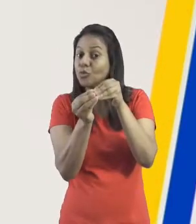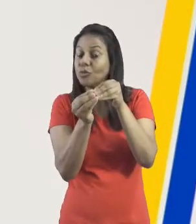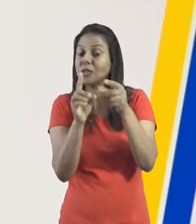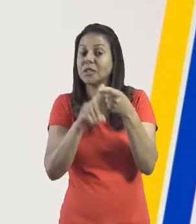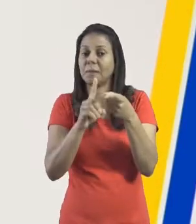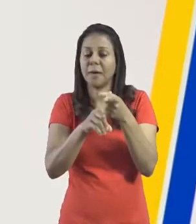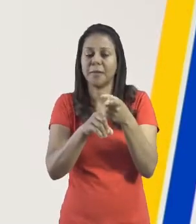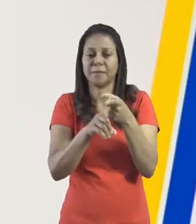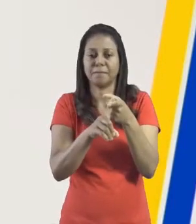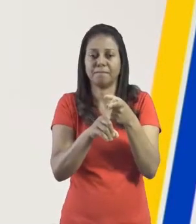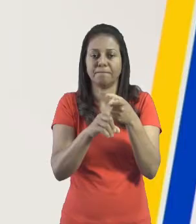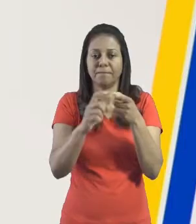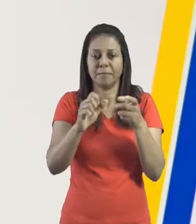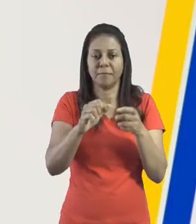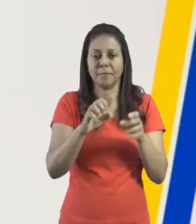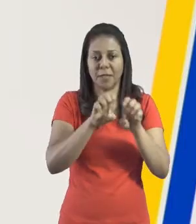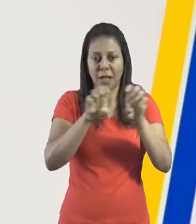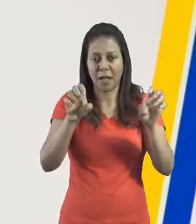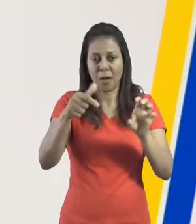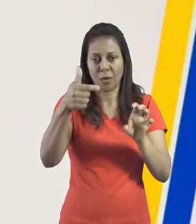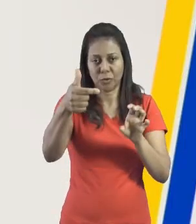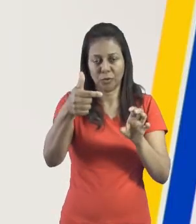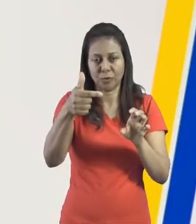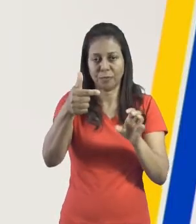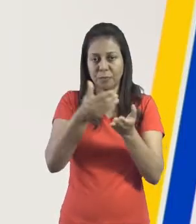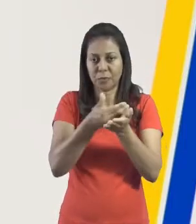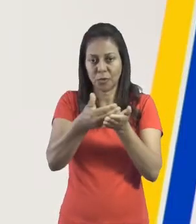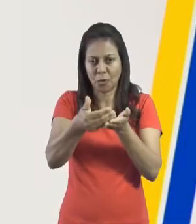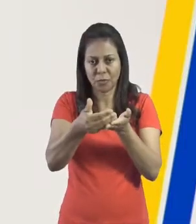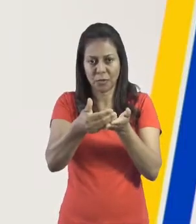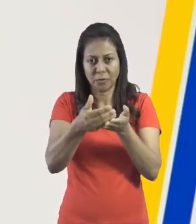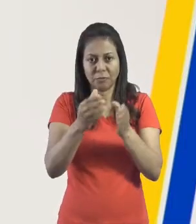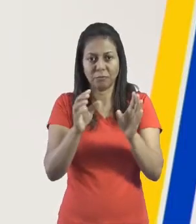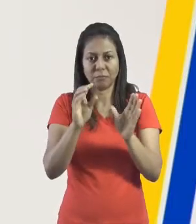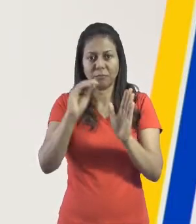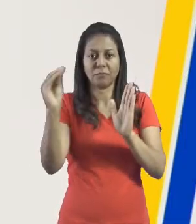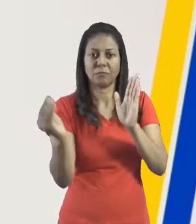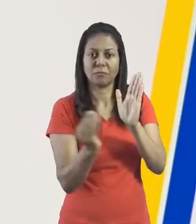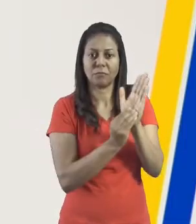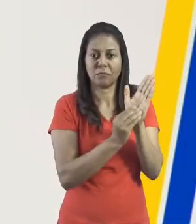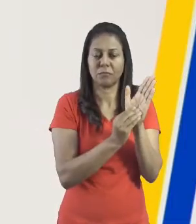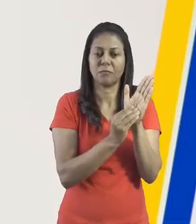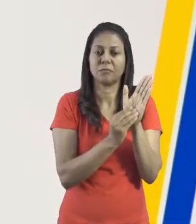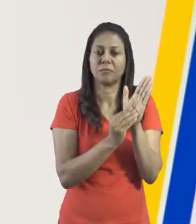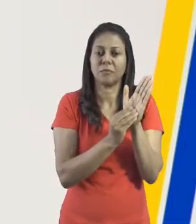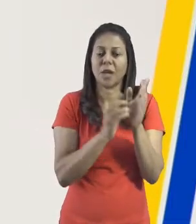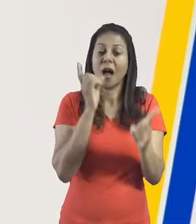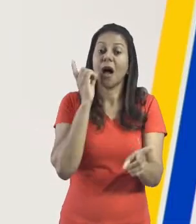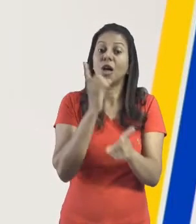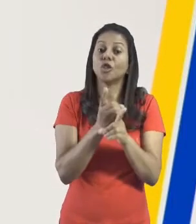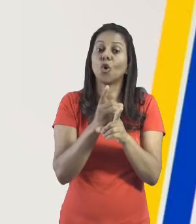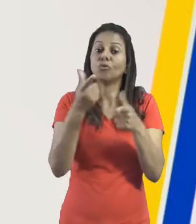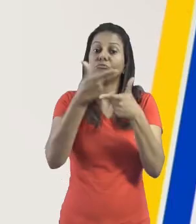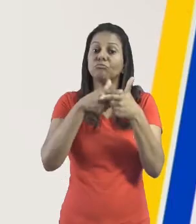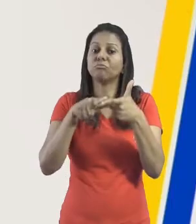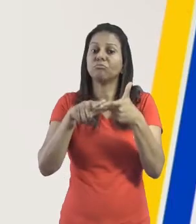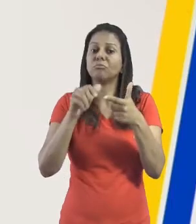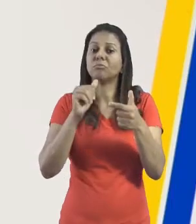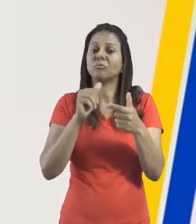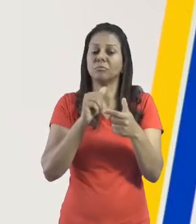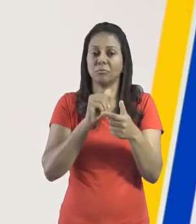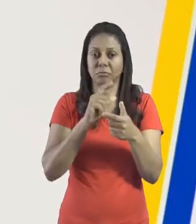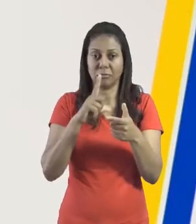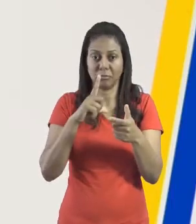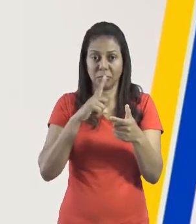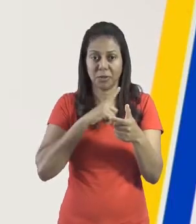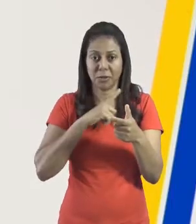geral dessa equação. A partir deste conhecimento, nós podemos encontrar os coeficientes dessa equação.